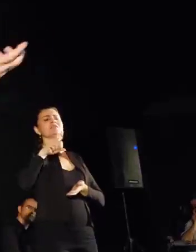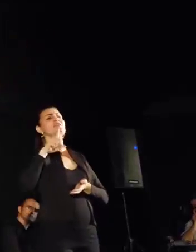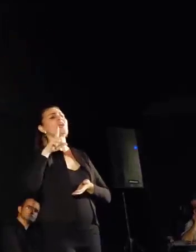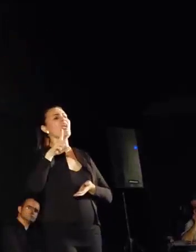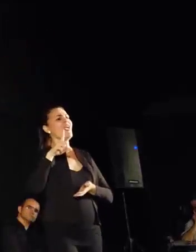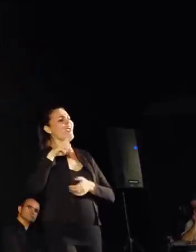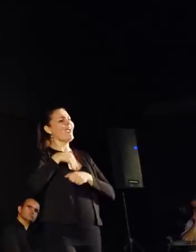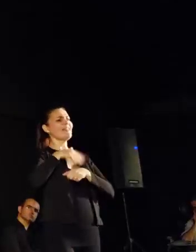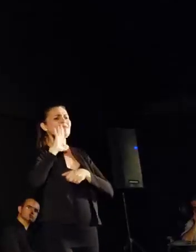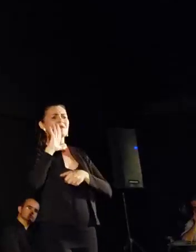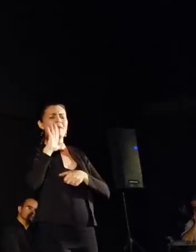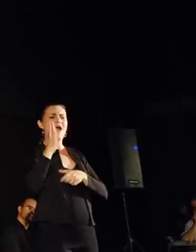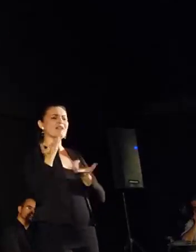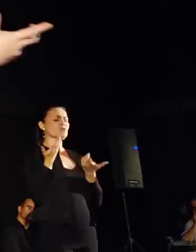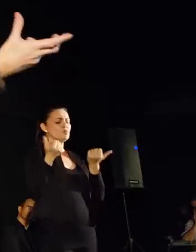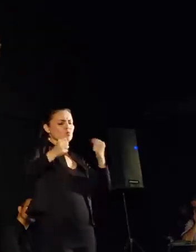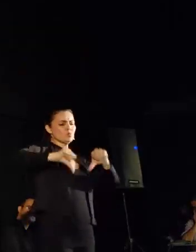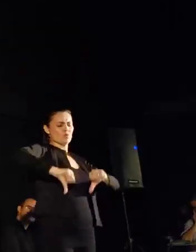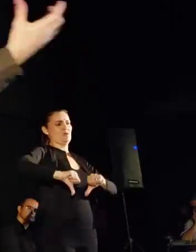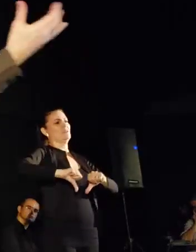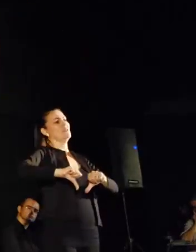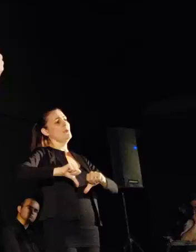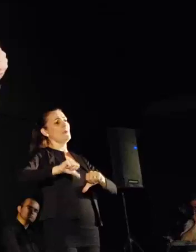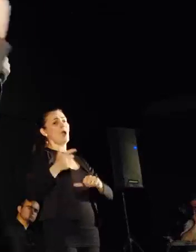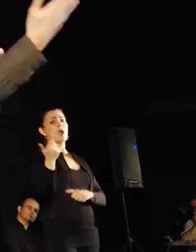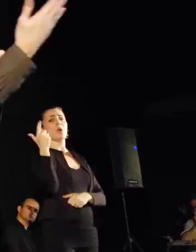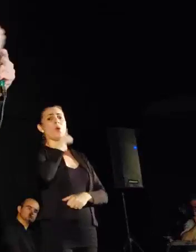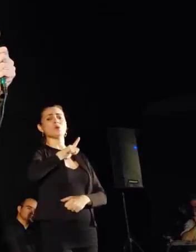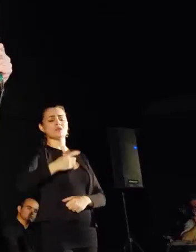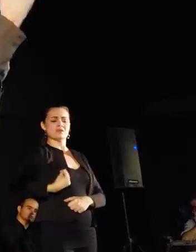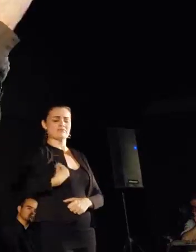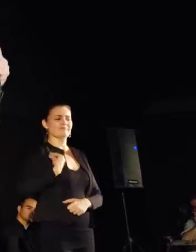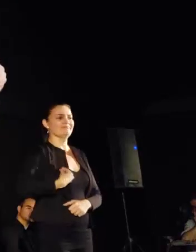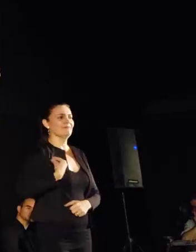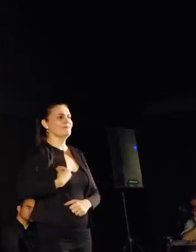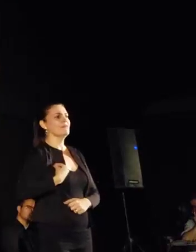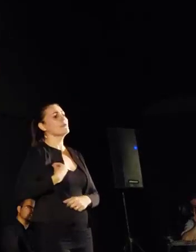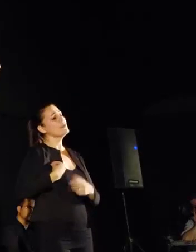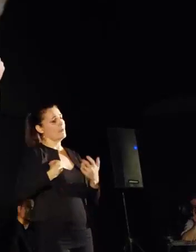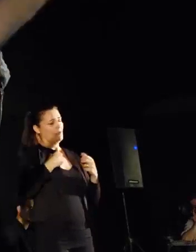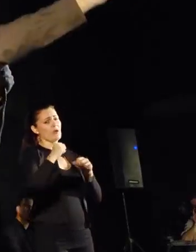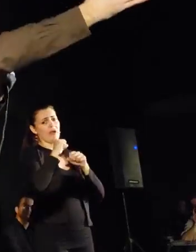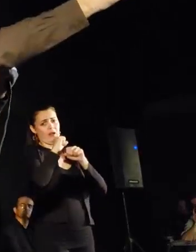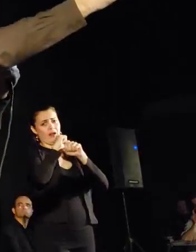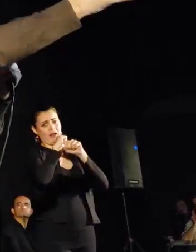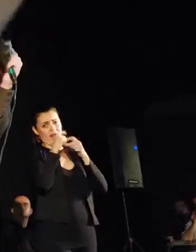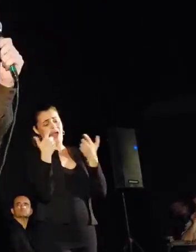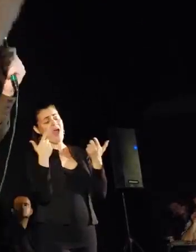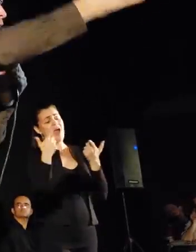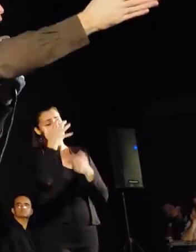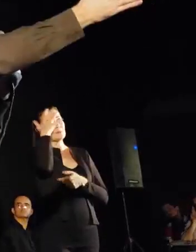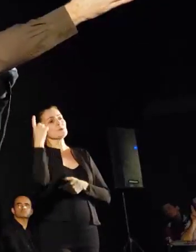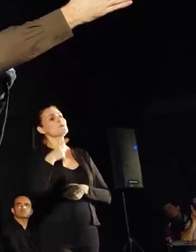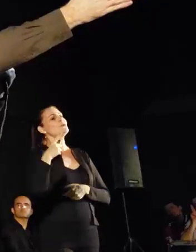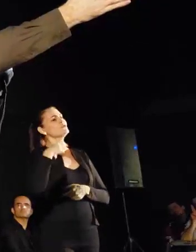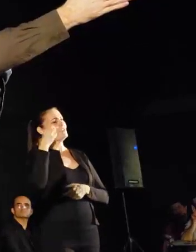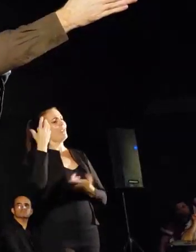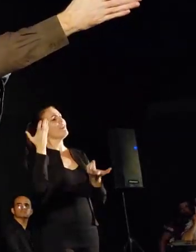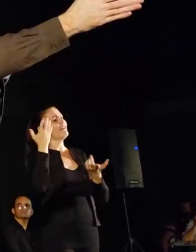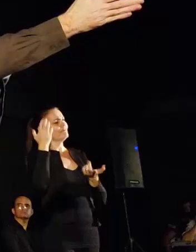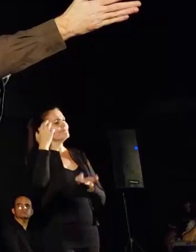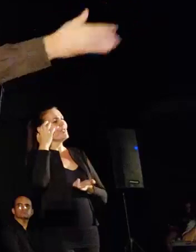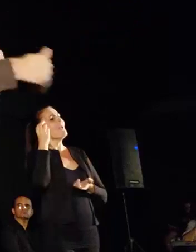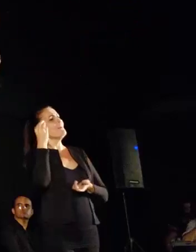para conseguir sobreviver. É claro que as pessoas elas têm memória, elas lembram o que elas tinham e elas vão entender muito bem o que elas